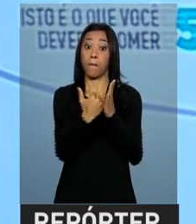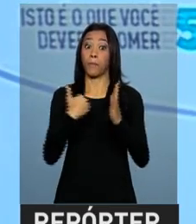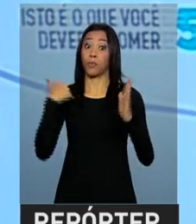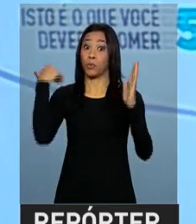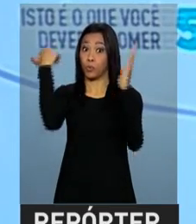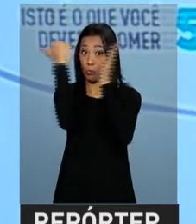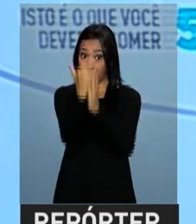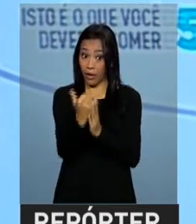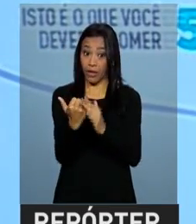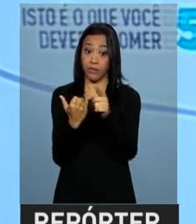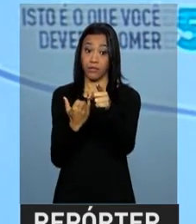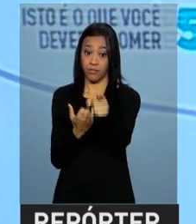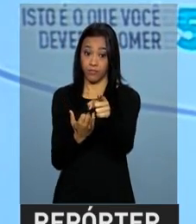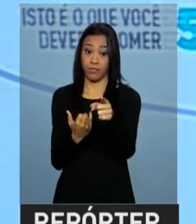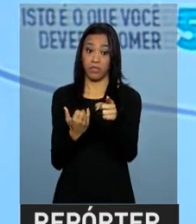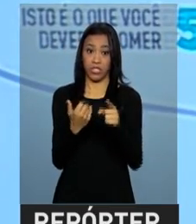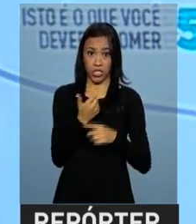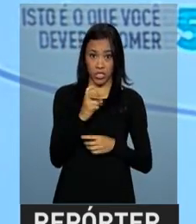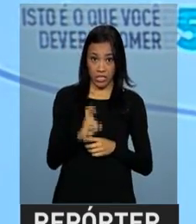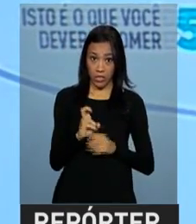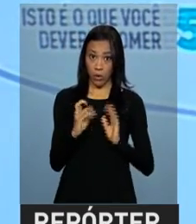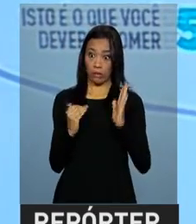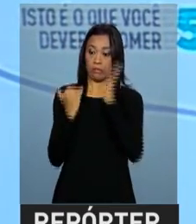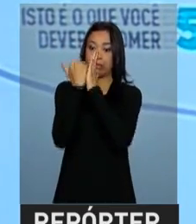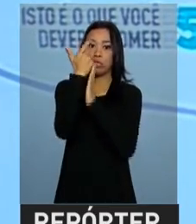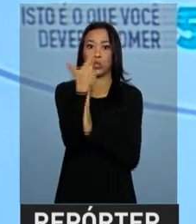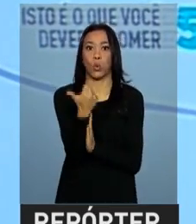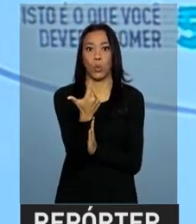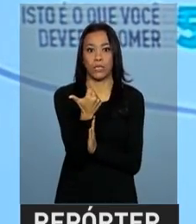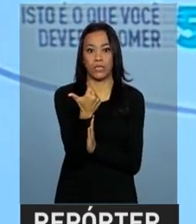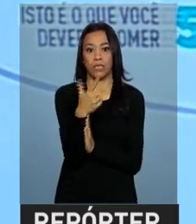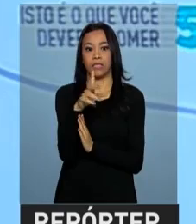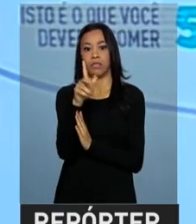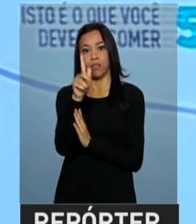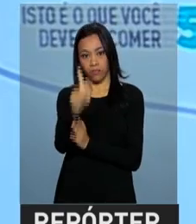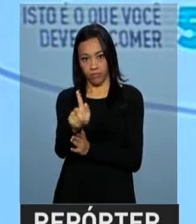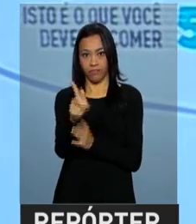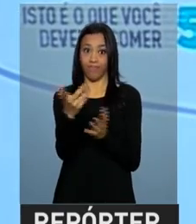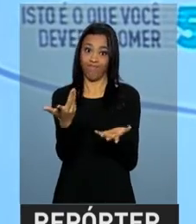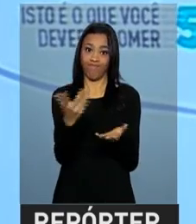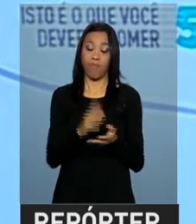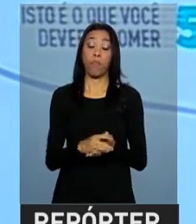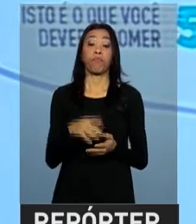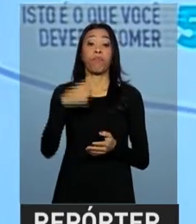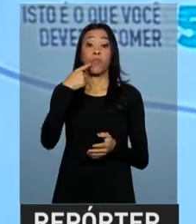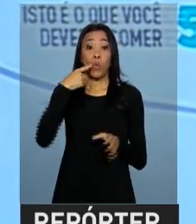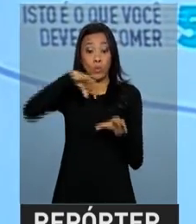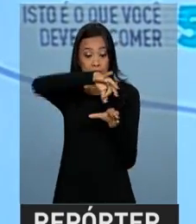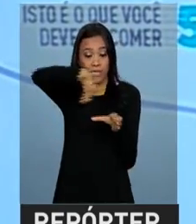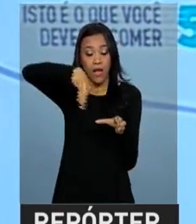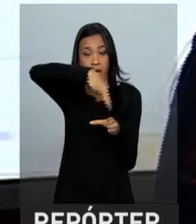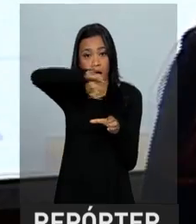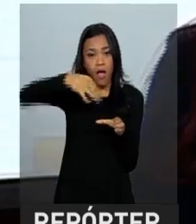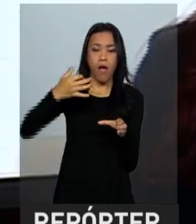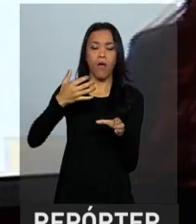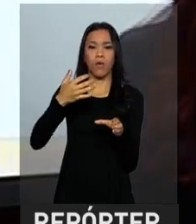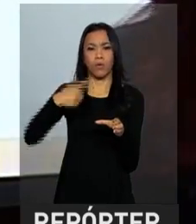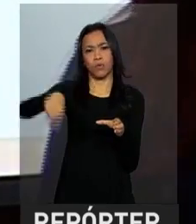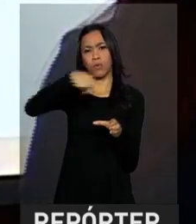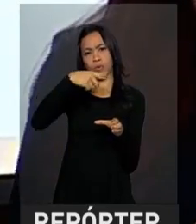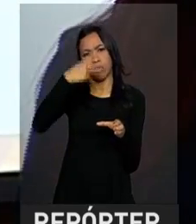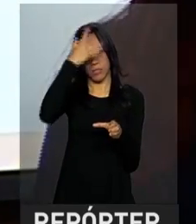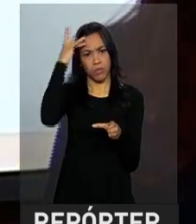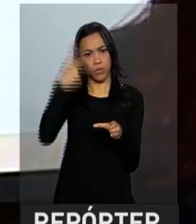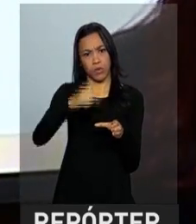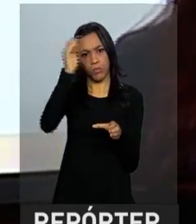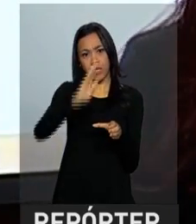o recomendado e as principais de fontes é importante destacar que o sal adicionado pela população brasileira é